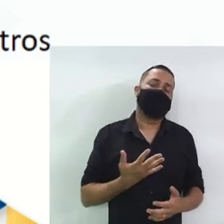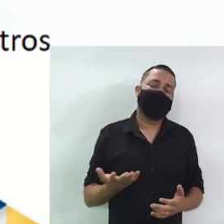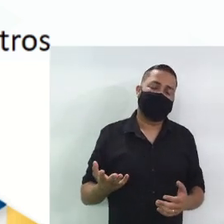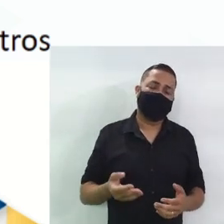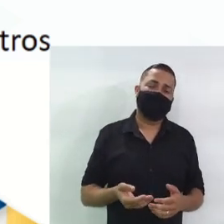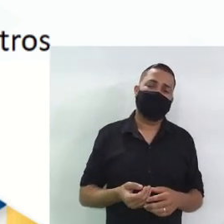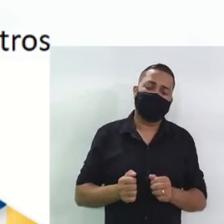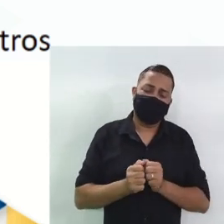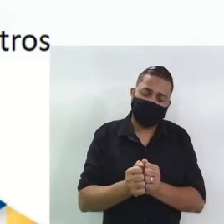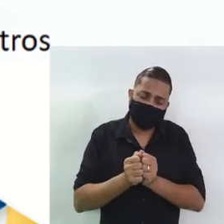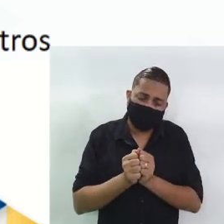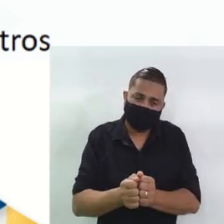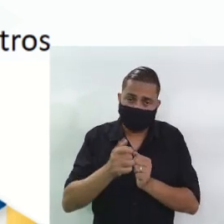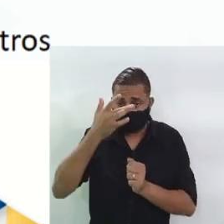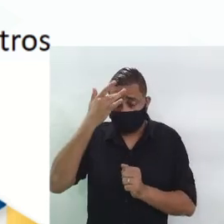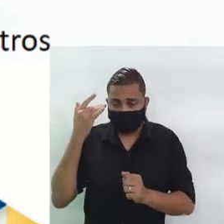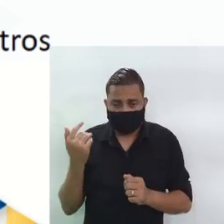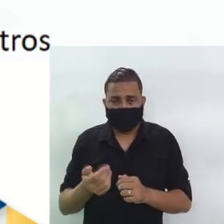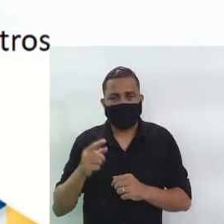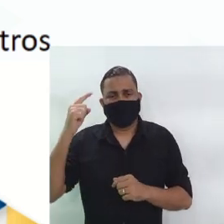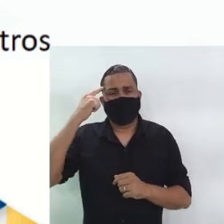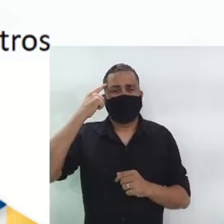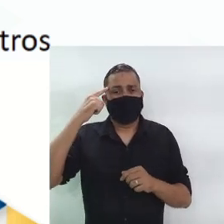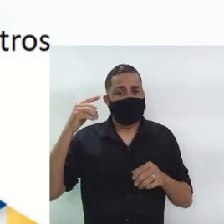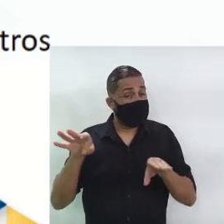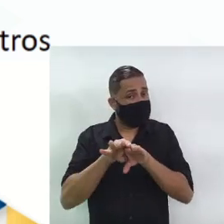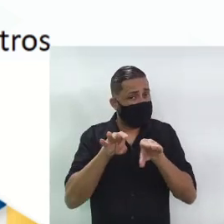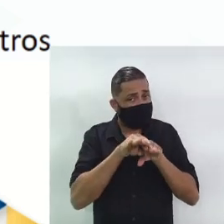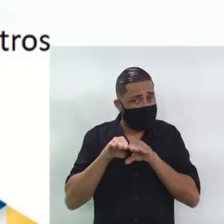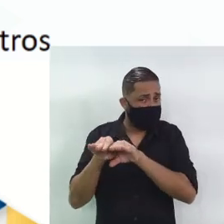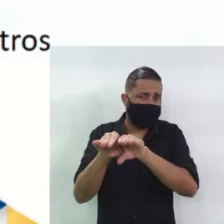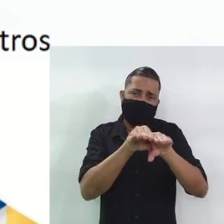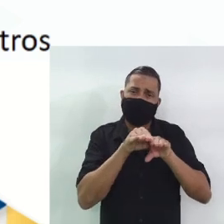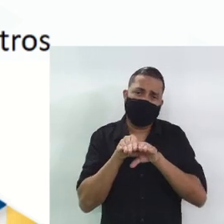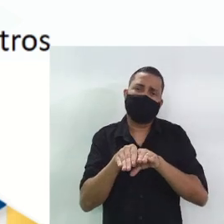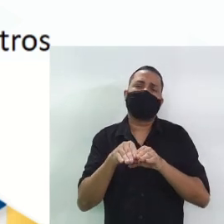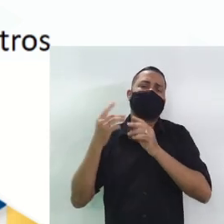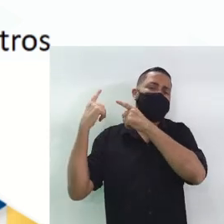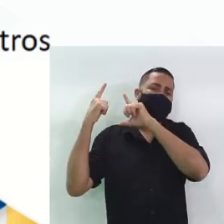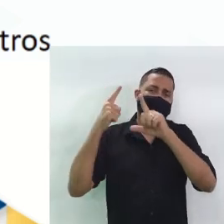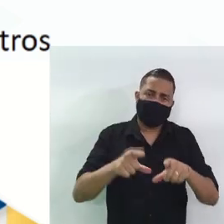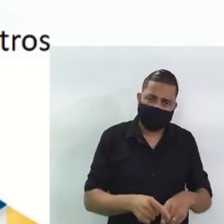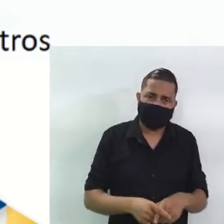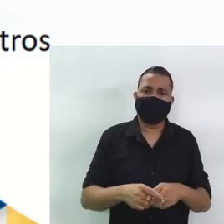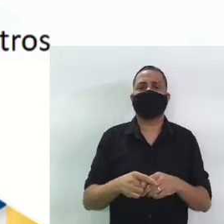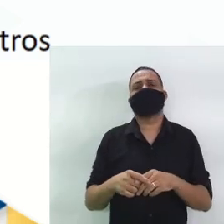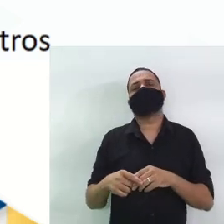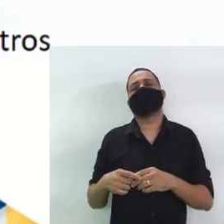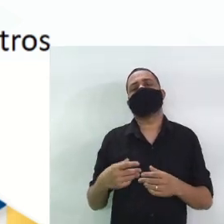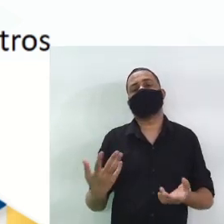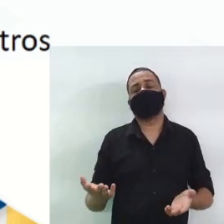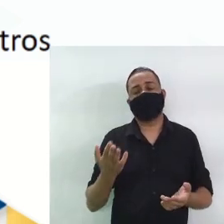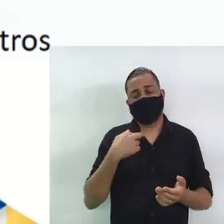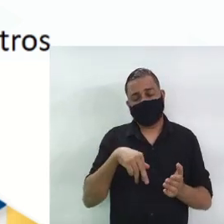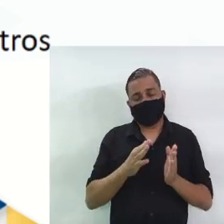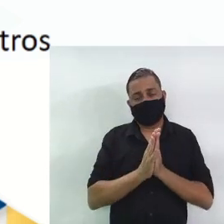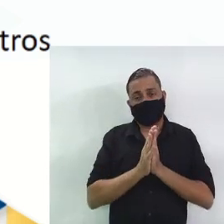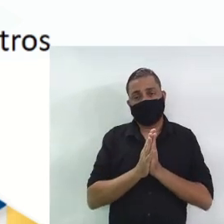estar junto com pessoas que pensam igual a você, da sua tradição dessa tradição